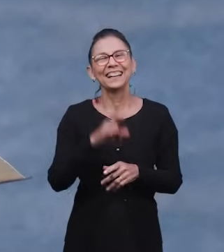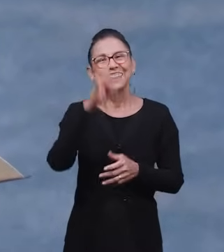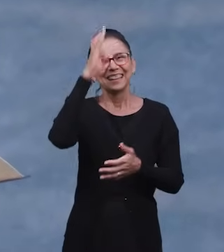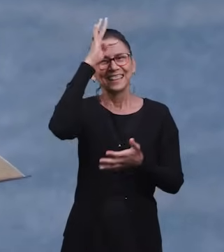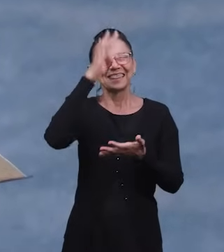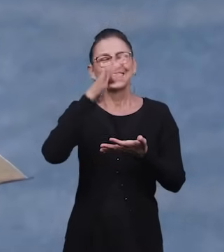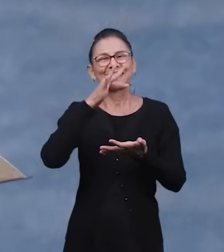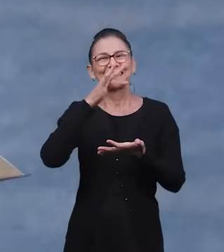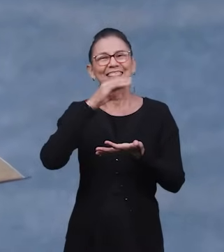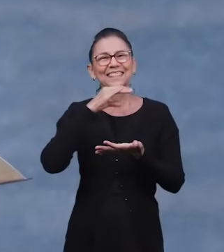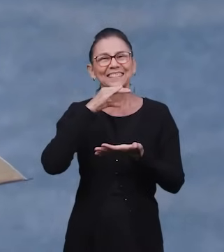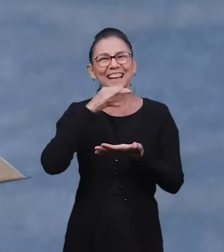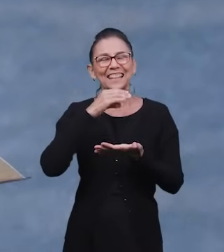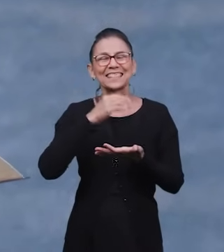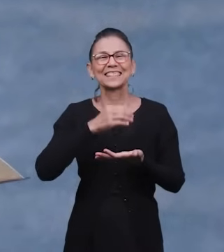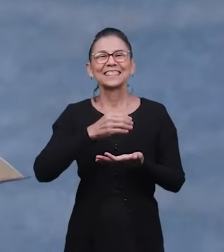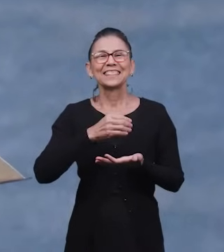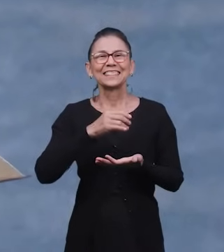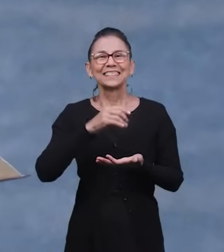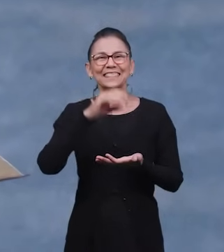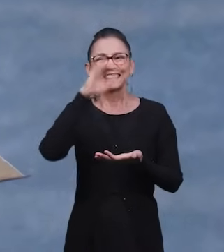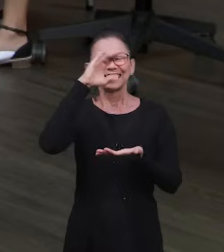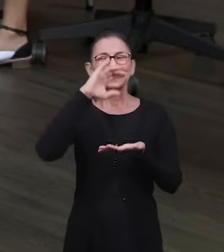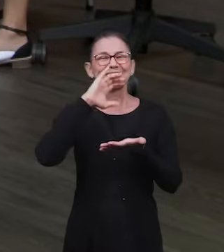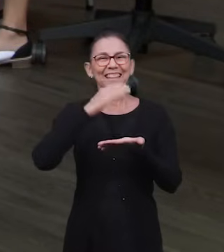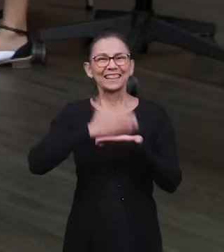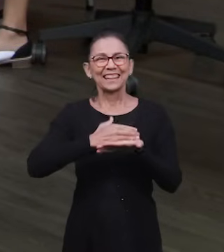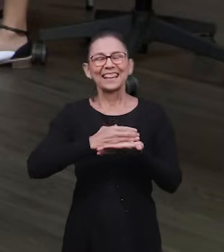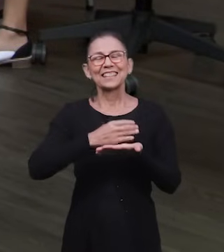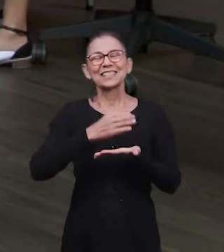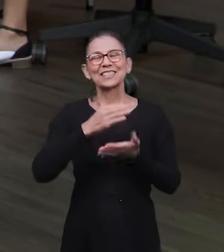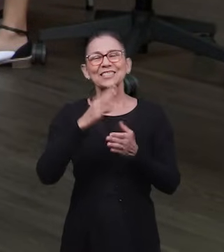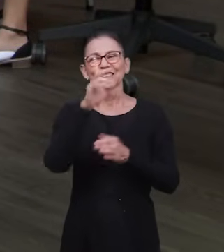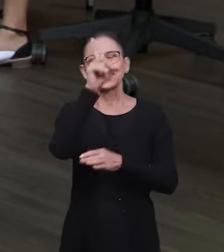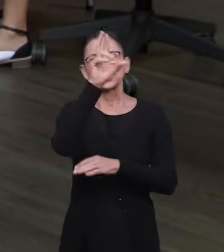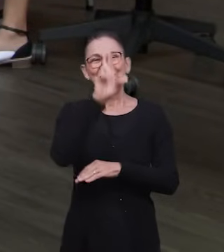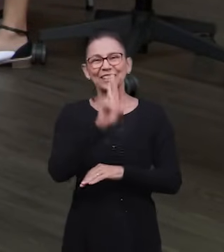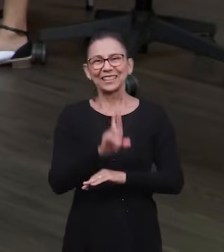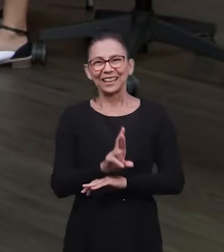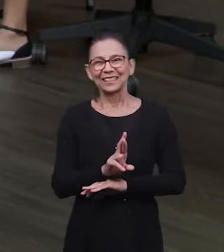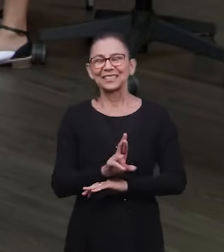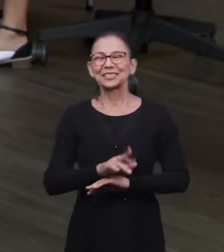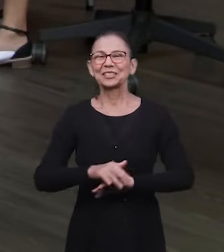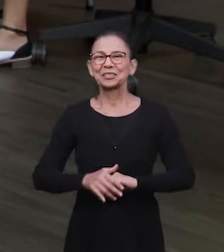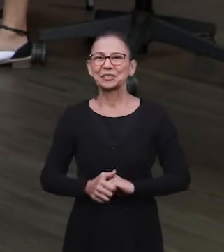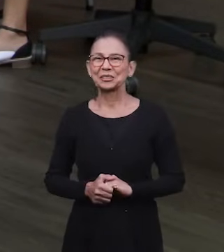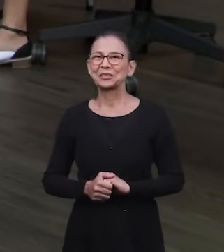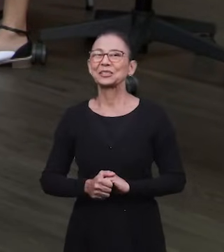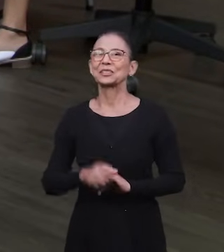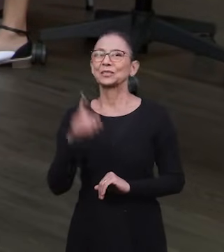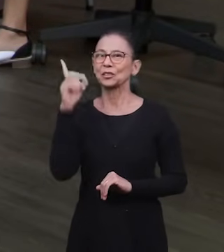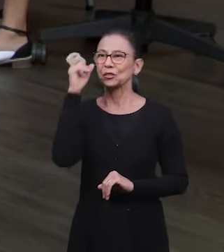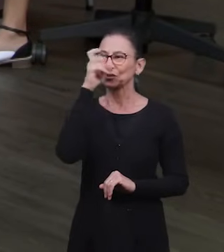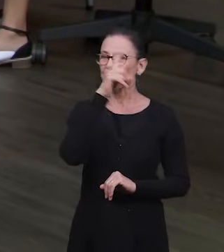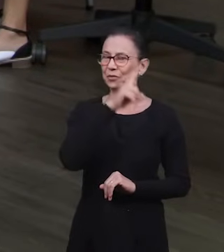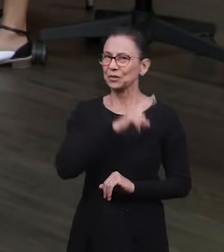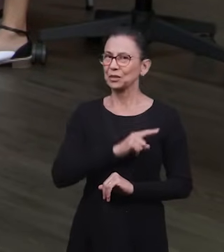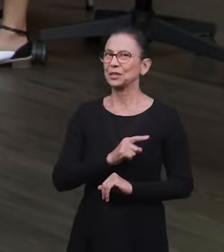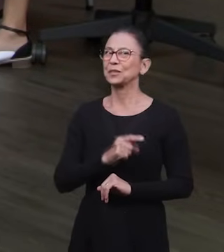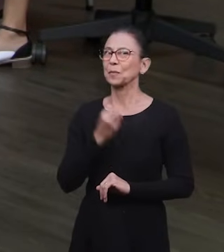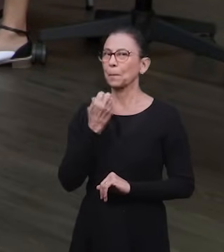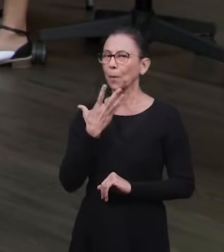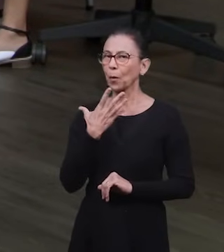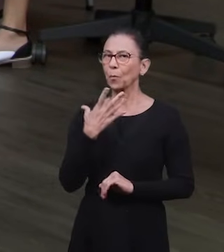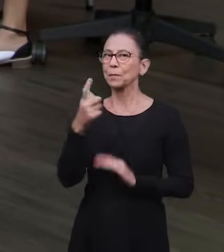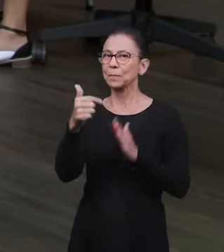porque você falar é um assunto de suma importância. E nós estamos pincelando algumas coisas aqui. Então, as perguntas são complexas,